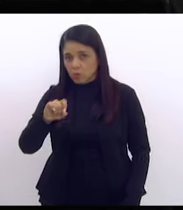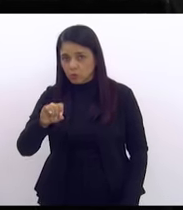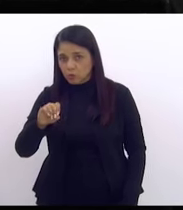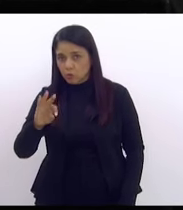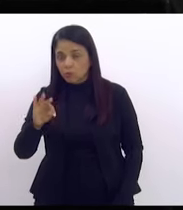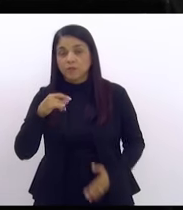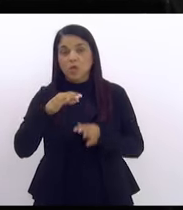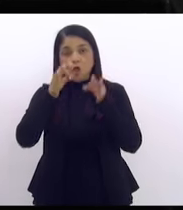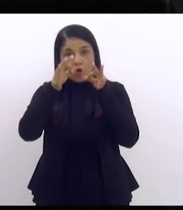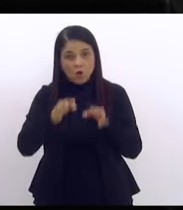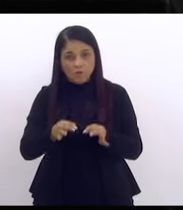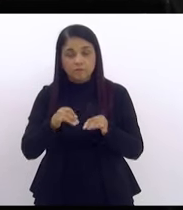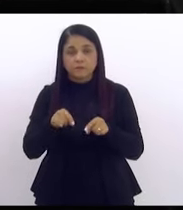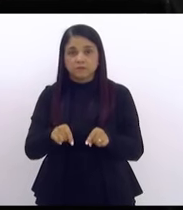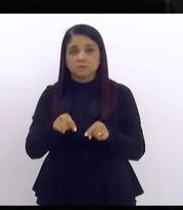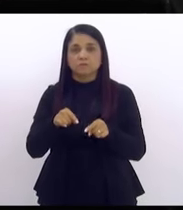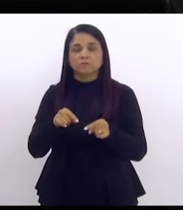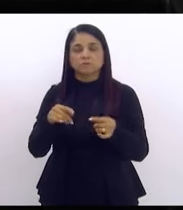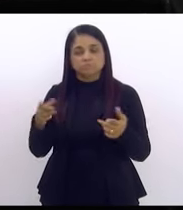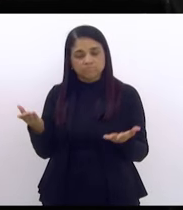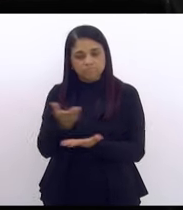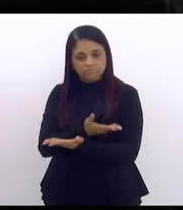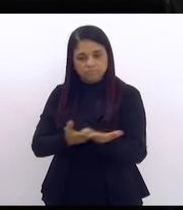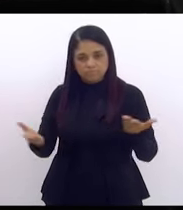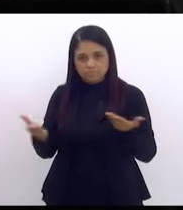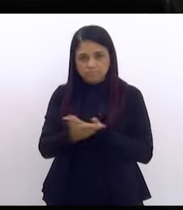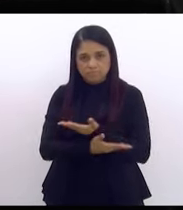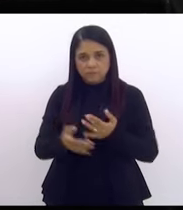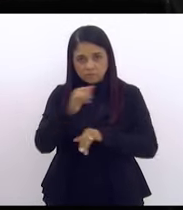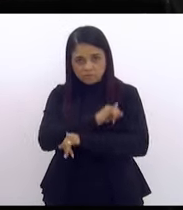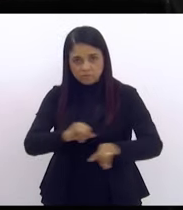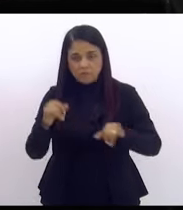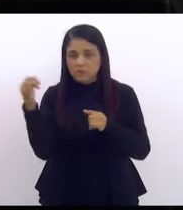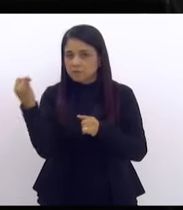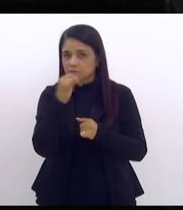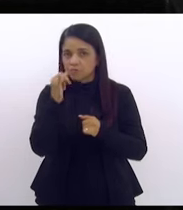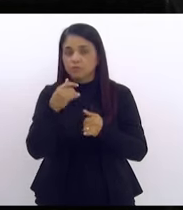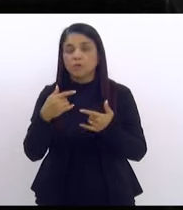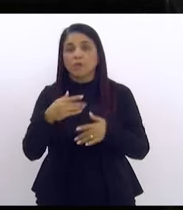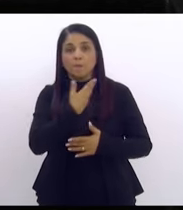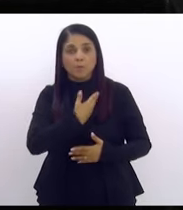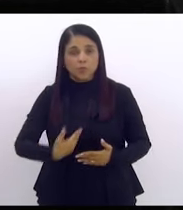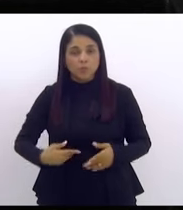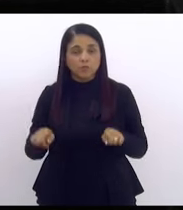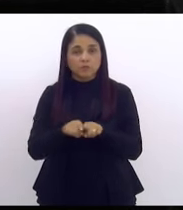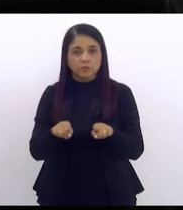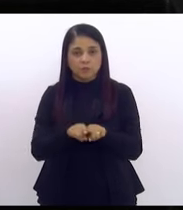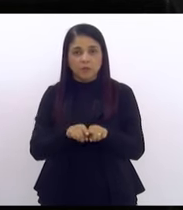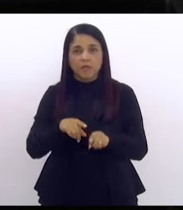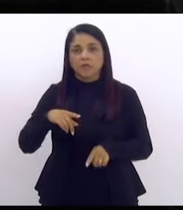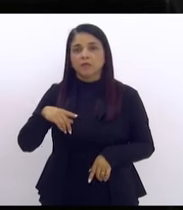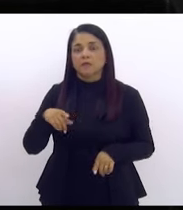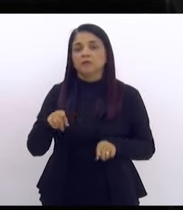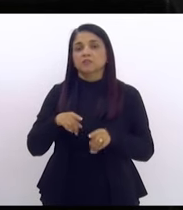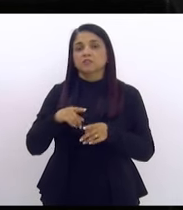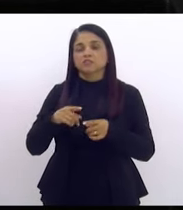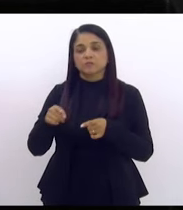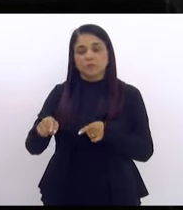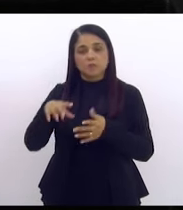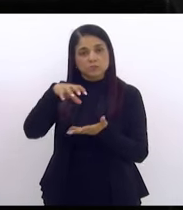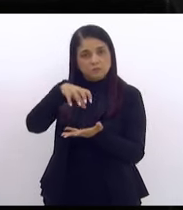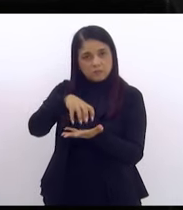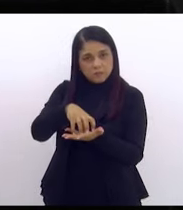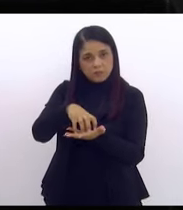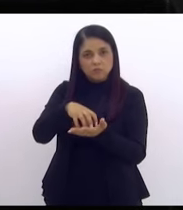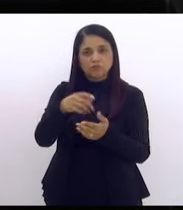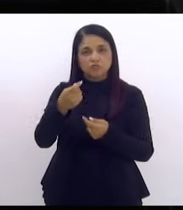confirmação da disponibilidade da interface de divulgação de alertas públicos, IDAP, gerido pelo Centro Nacional